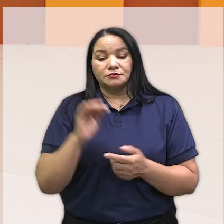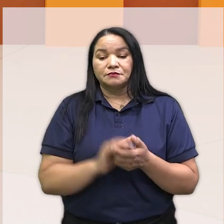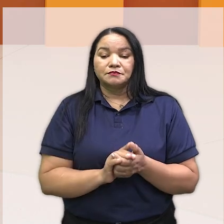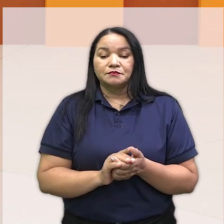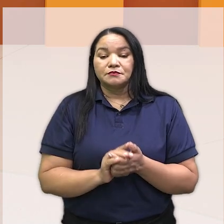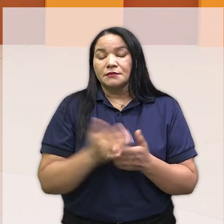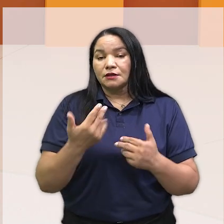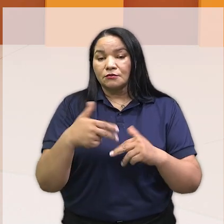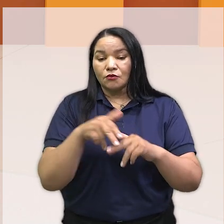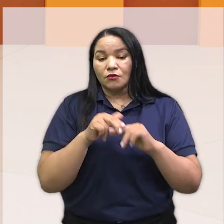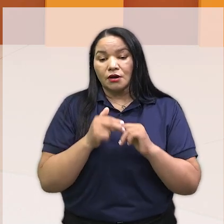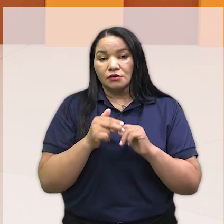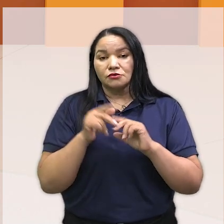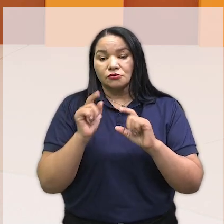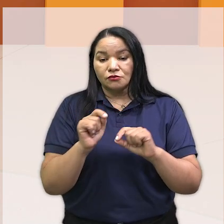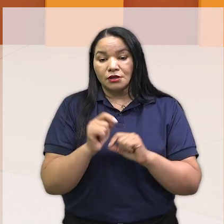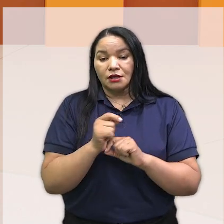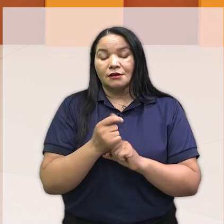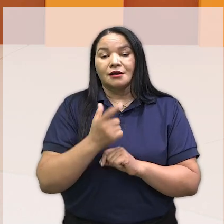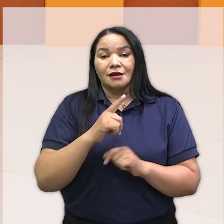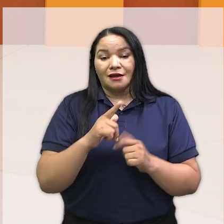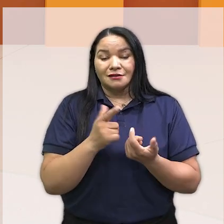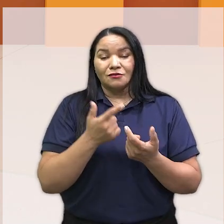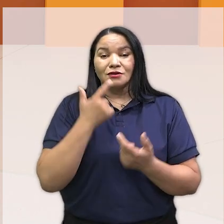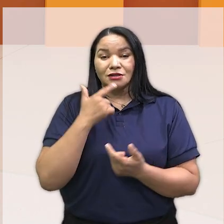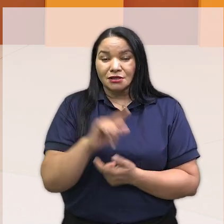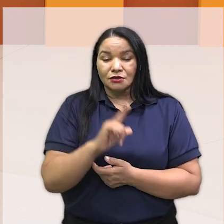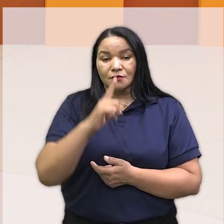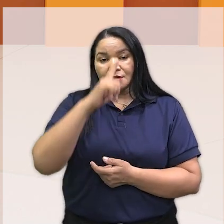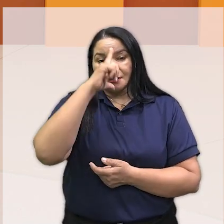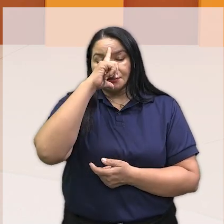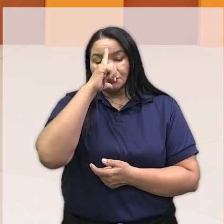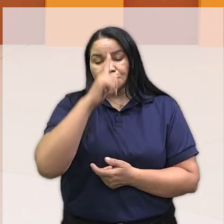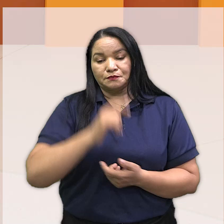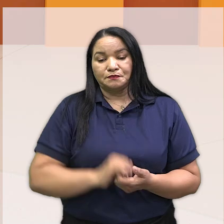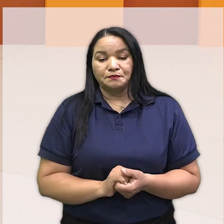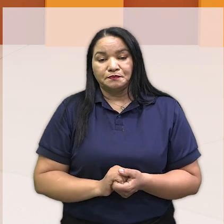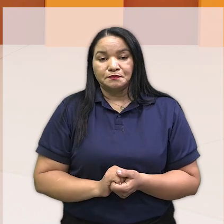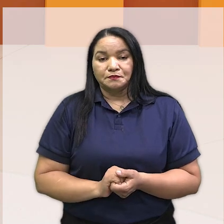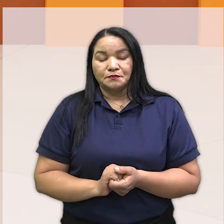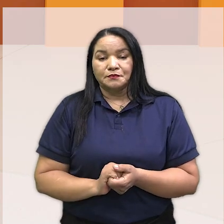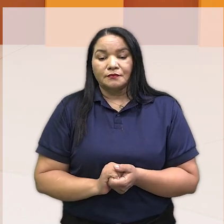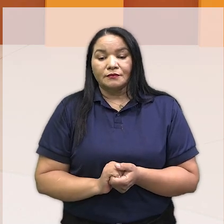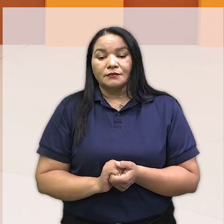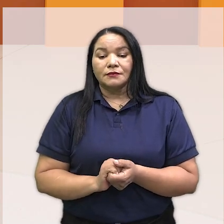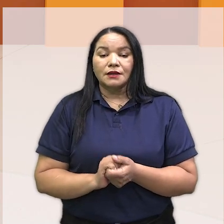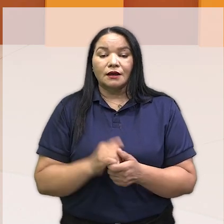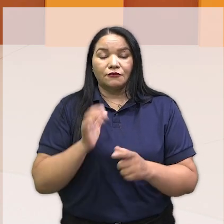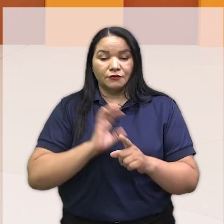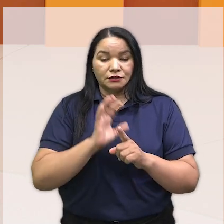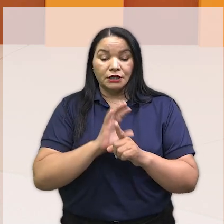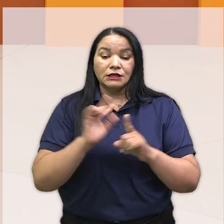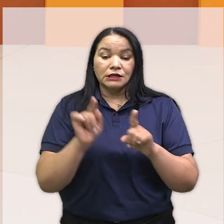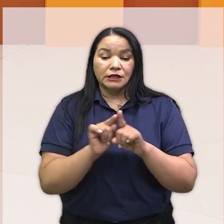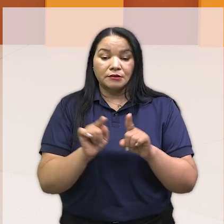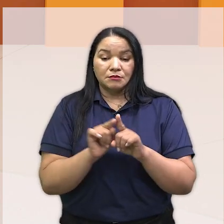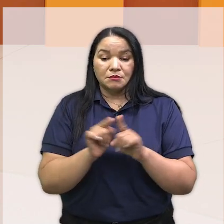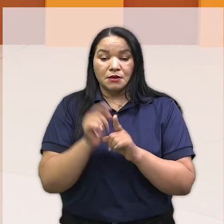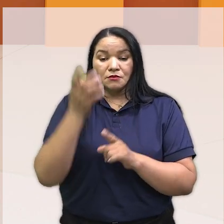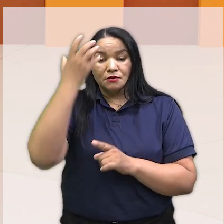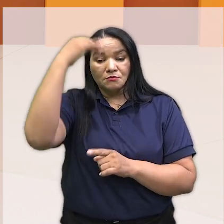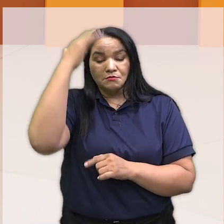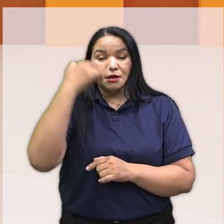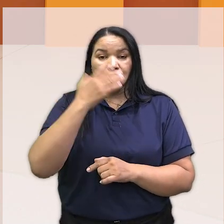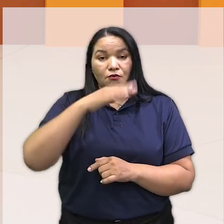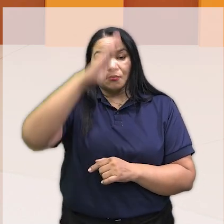Por conta do latim, que pega o idioma. Agora, vai ser muito influenciado pelo Império